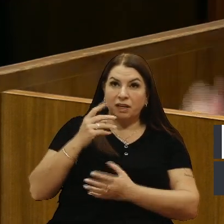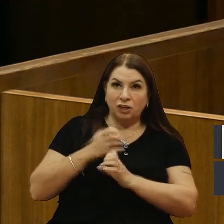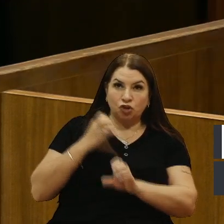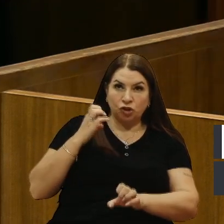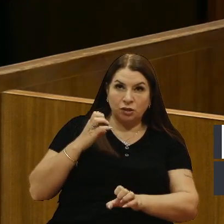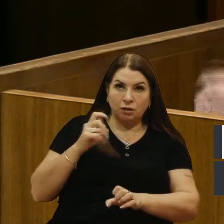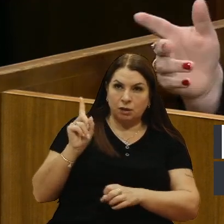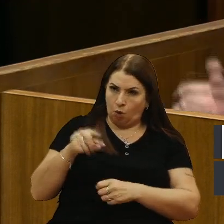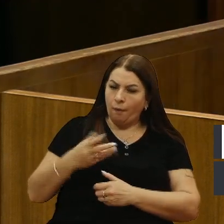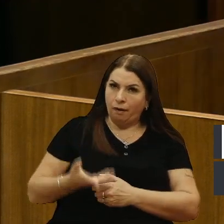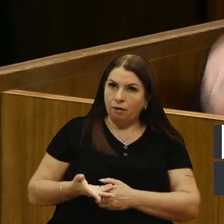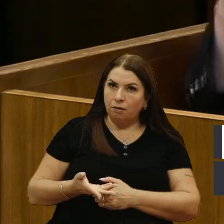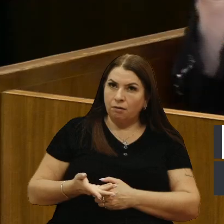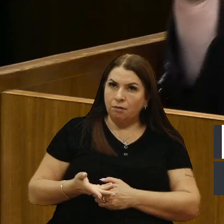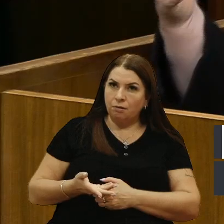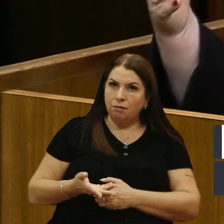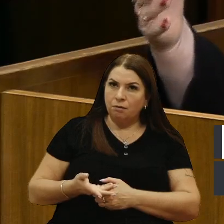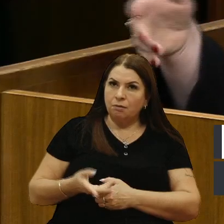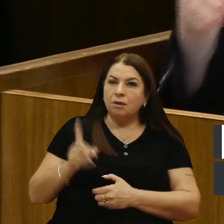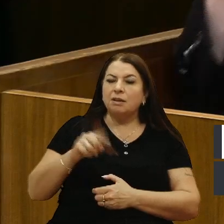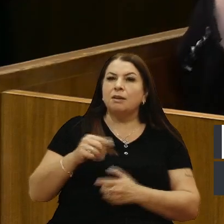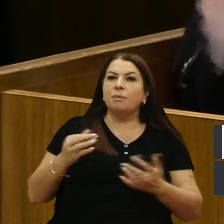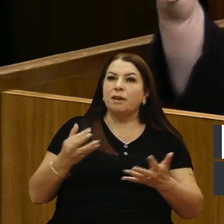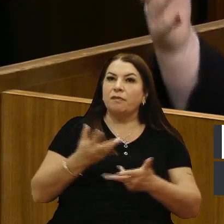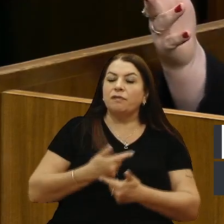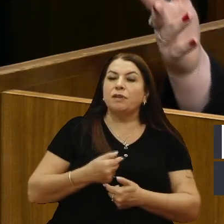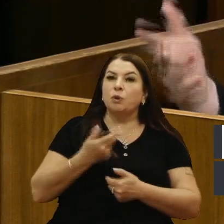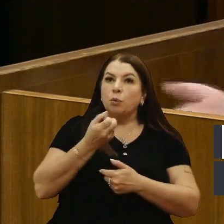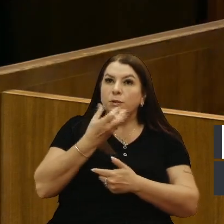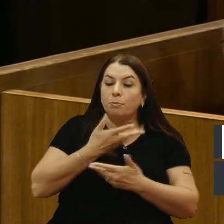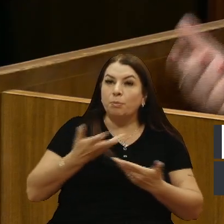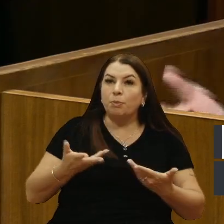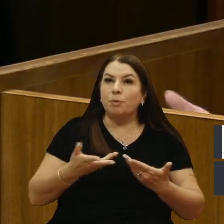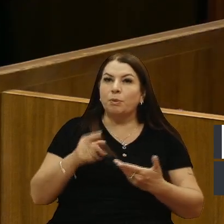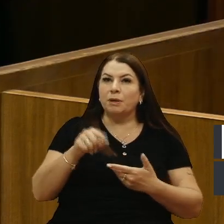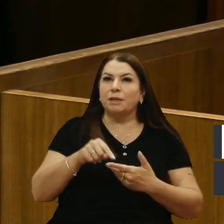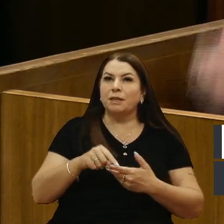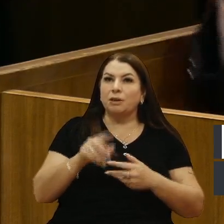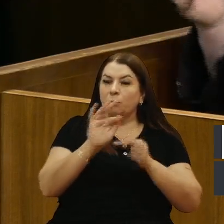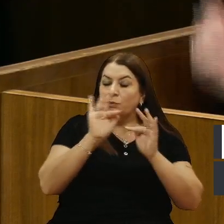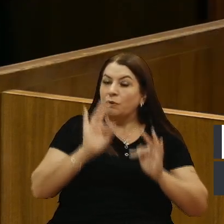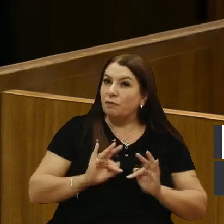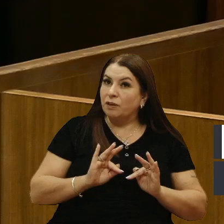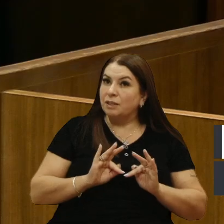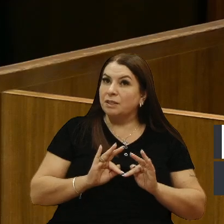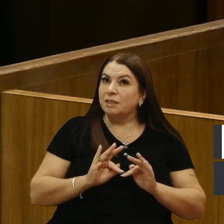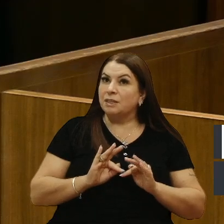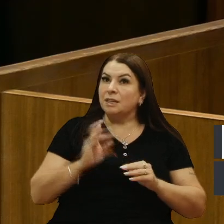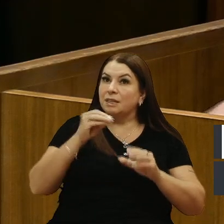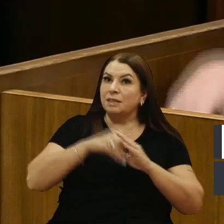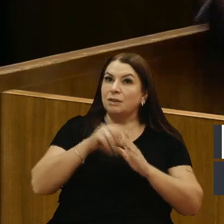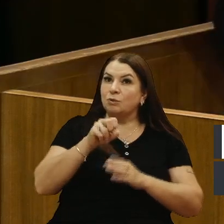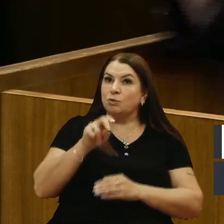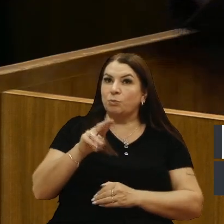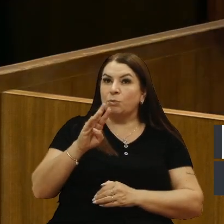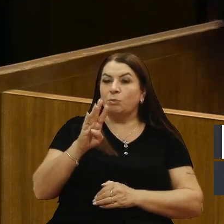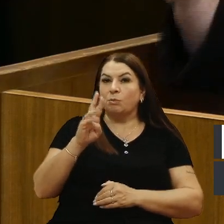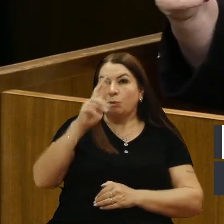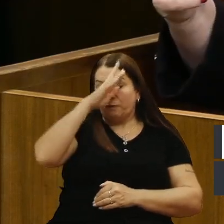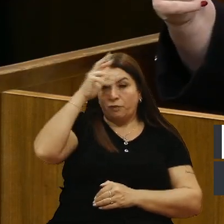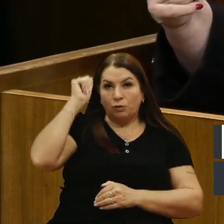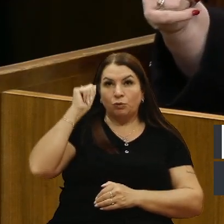não sendo? Se ele fosse, que maravilha, que coisa boa. Eu ia ficar muito feliz que dentro da subprefeitura de Forqueta a